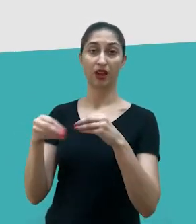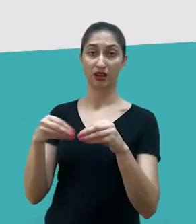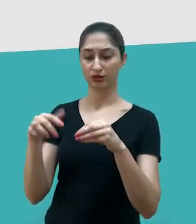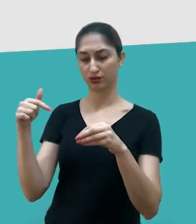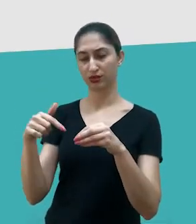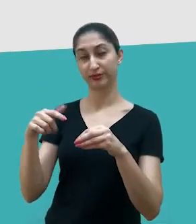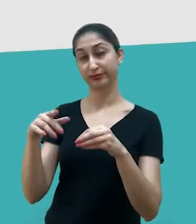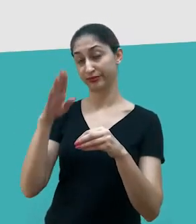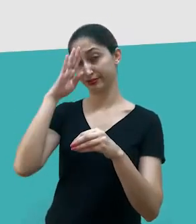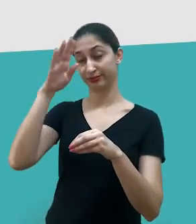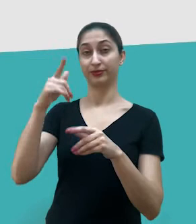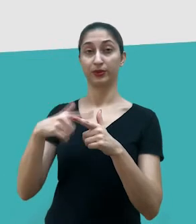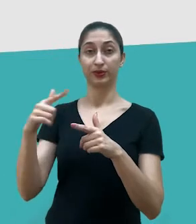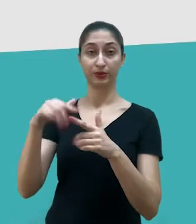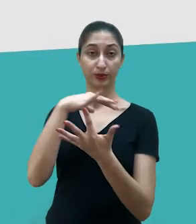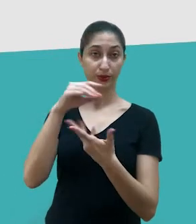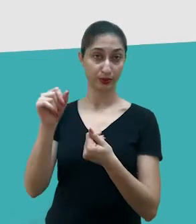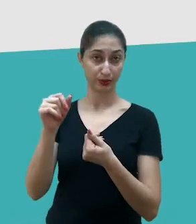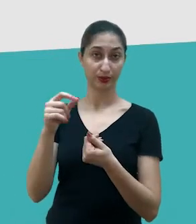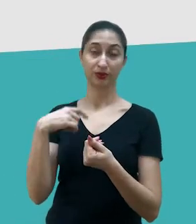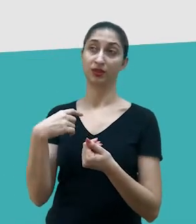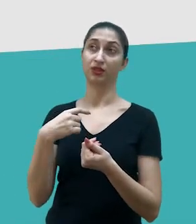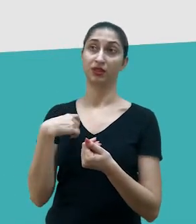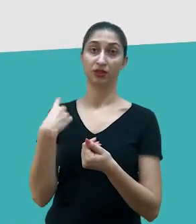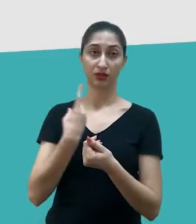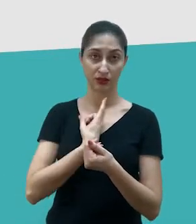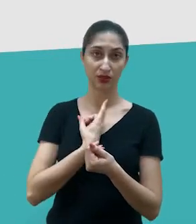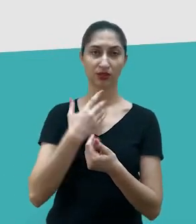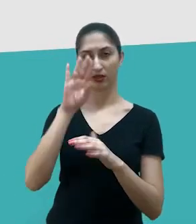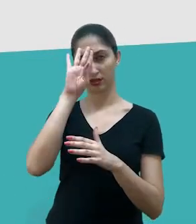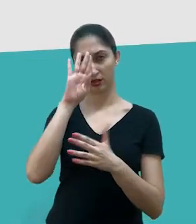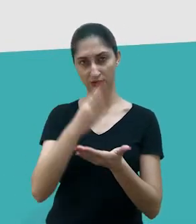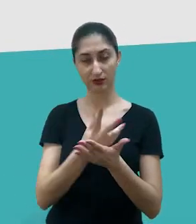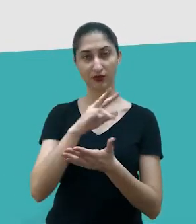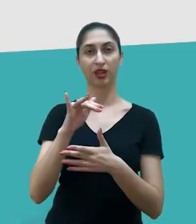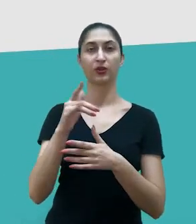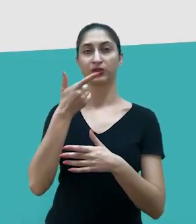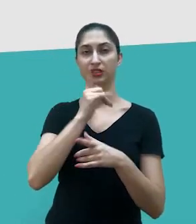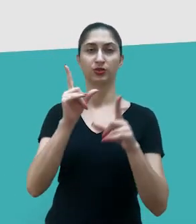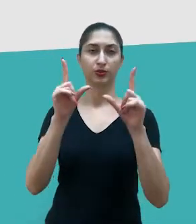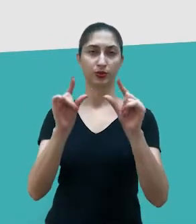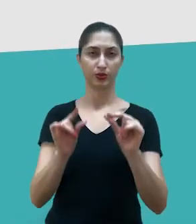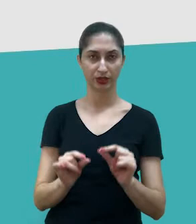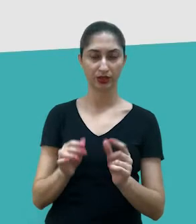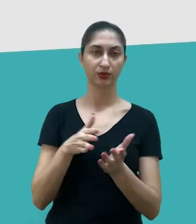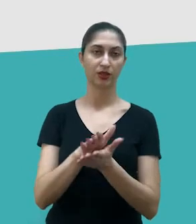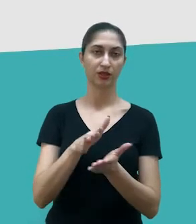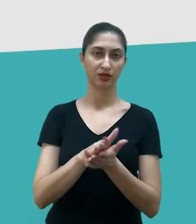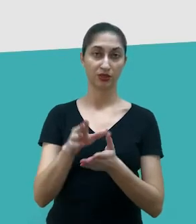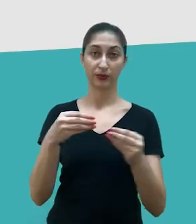desafios do mundo, e acredito que nós vamos evoluir nos próximos anos para diminuir cada vez mais o consumo de